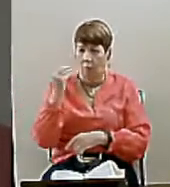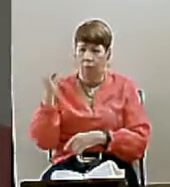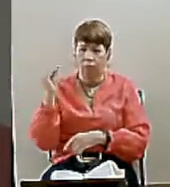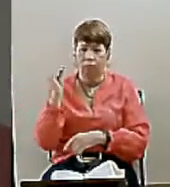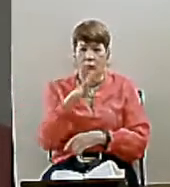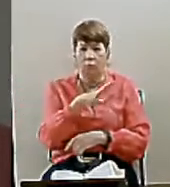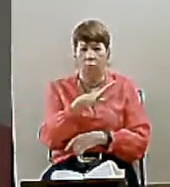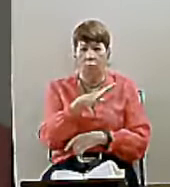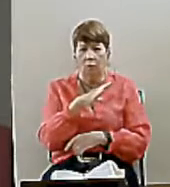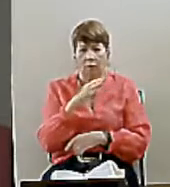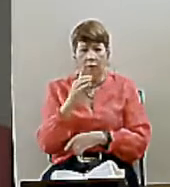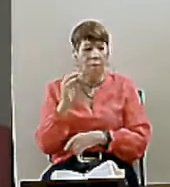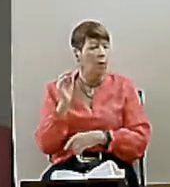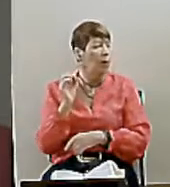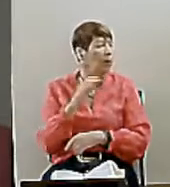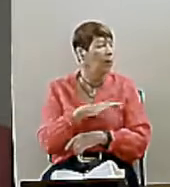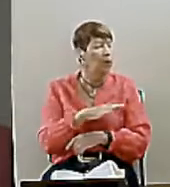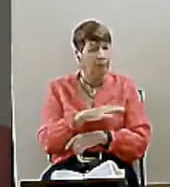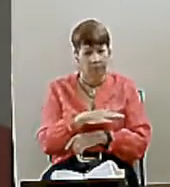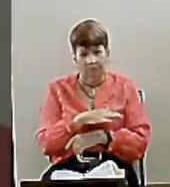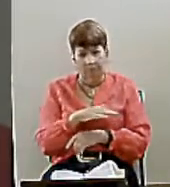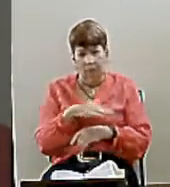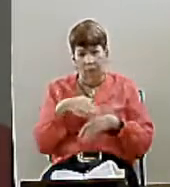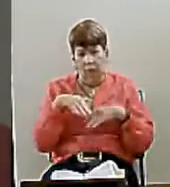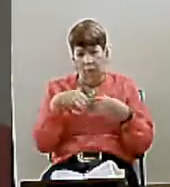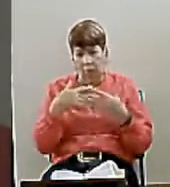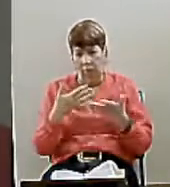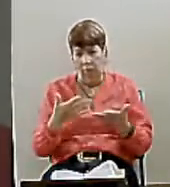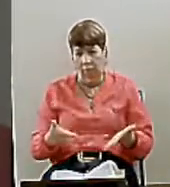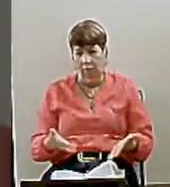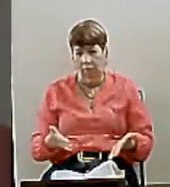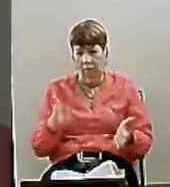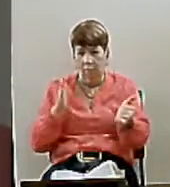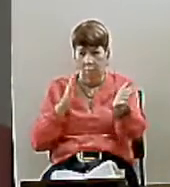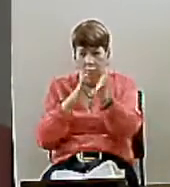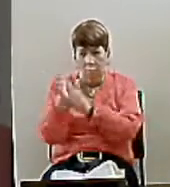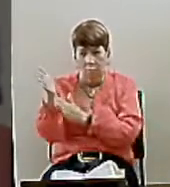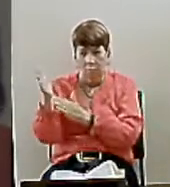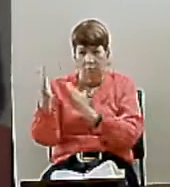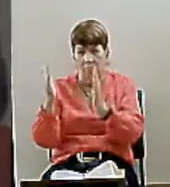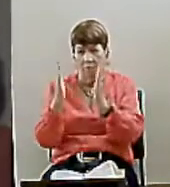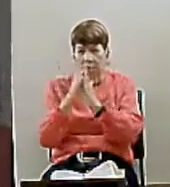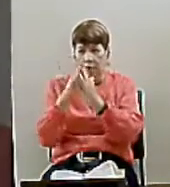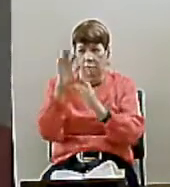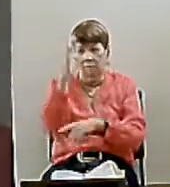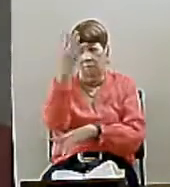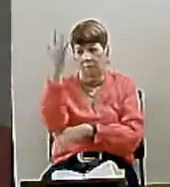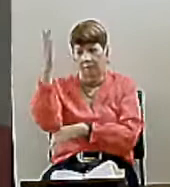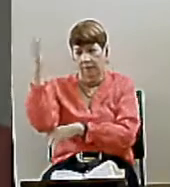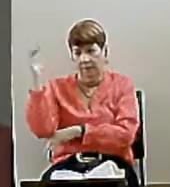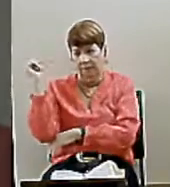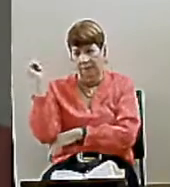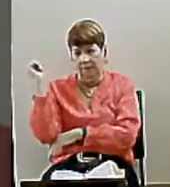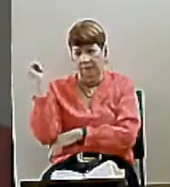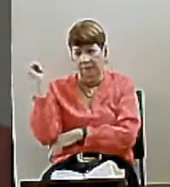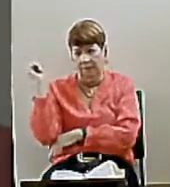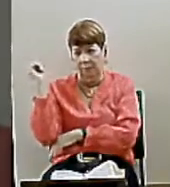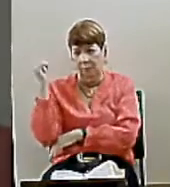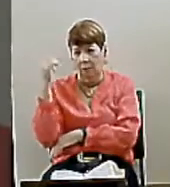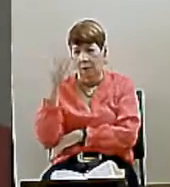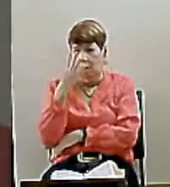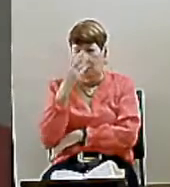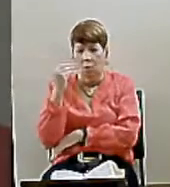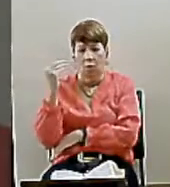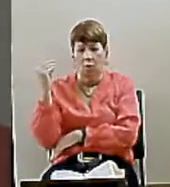sua mercê o porquinho ficou a mercê do lobo então ele fugiu para casinha de madeira de pau a pique e o Lobo soprou